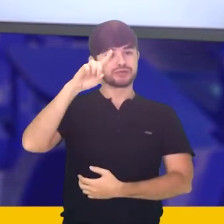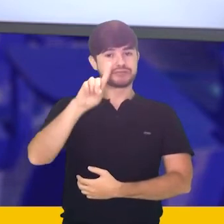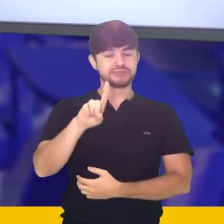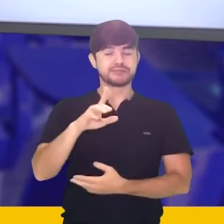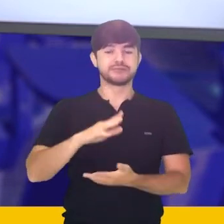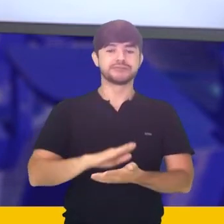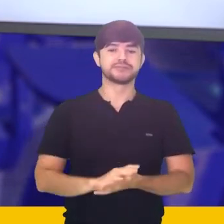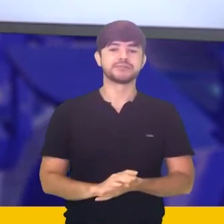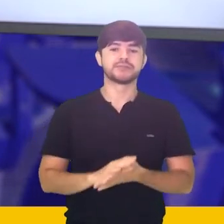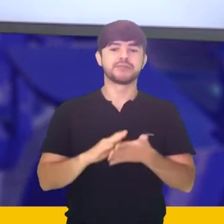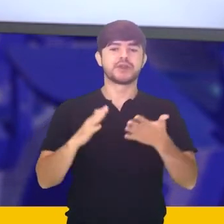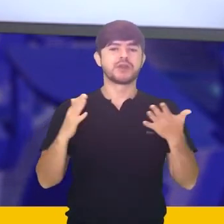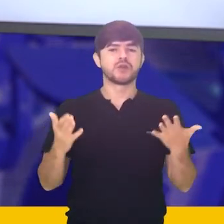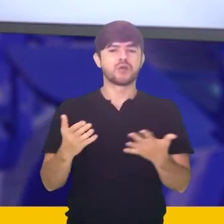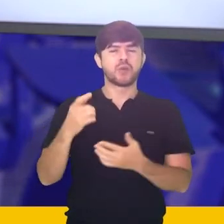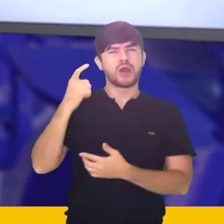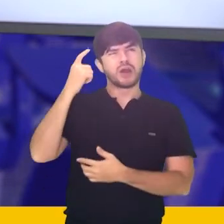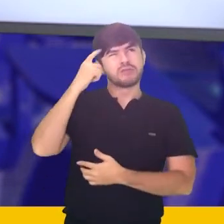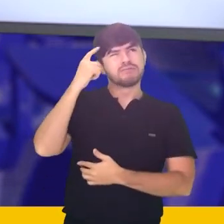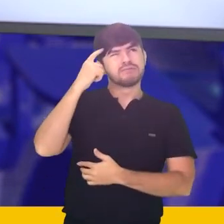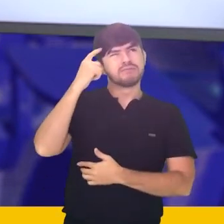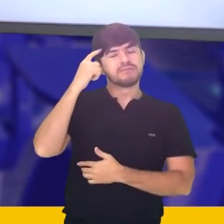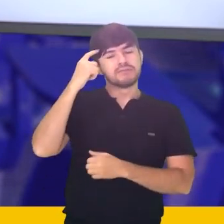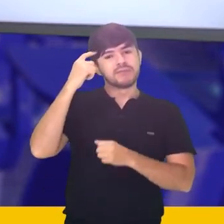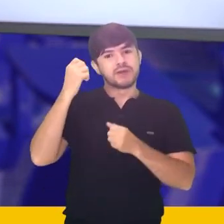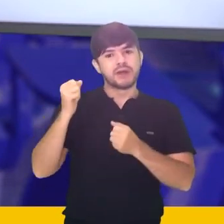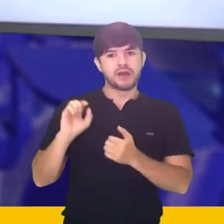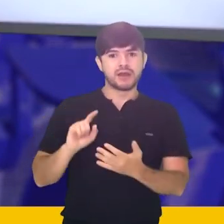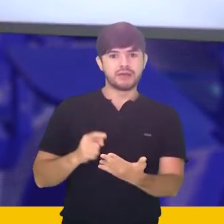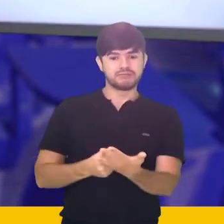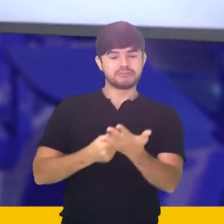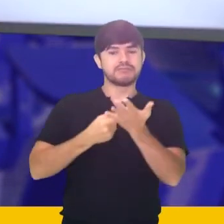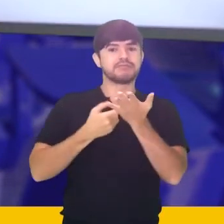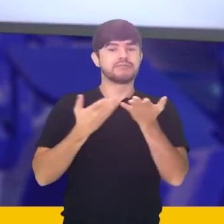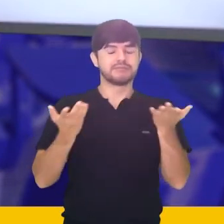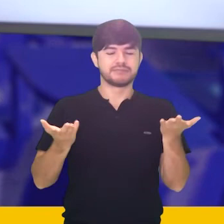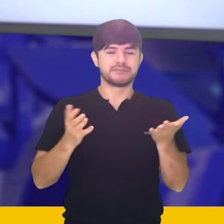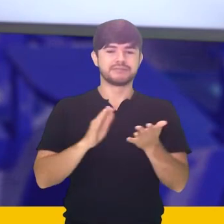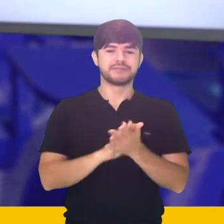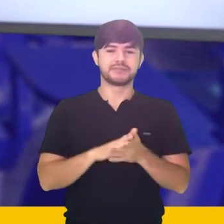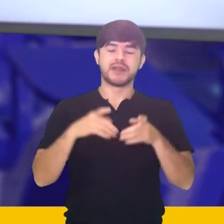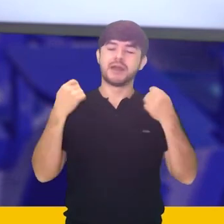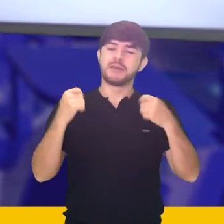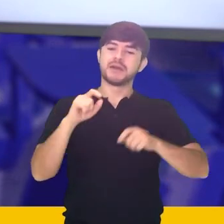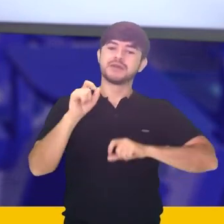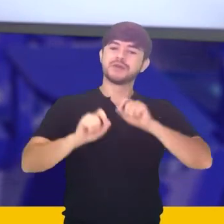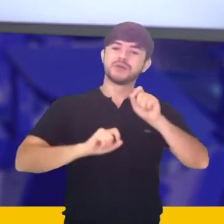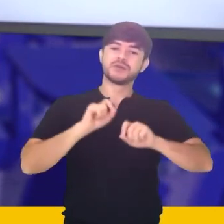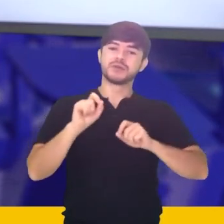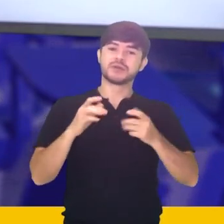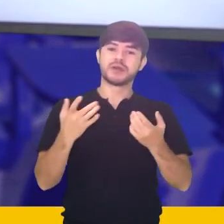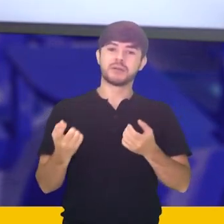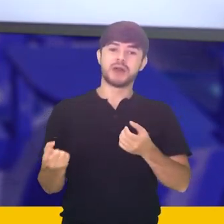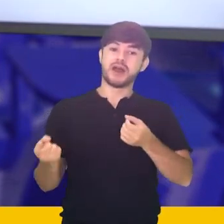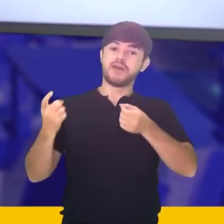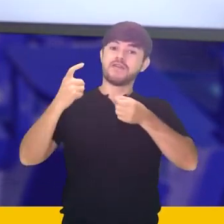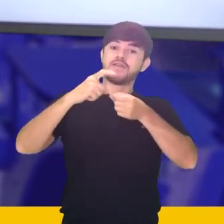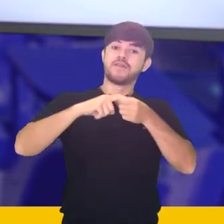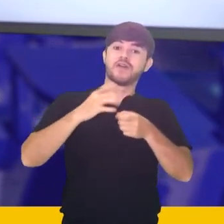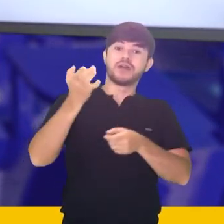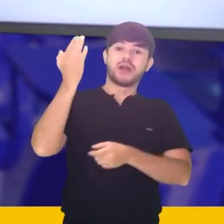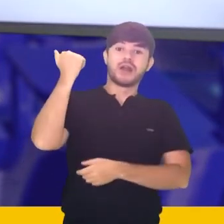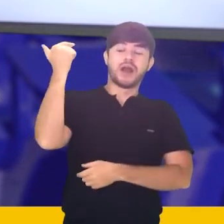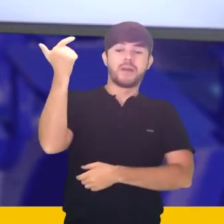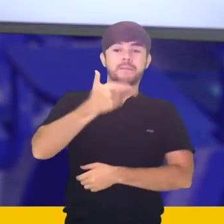né? Quais são as reflexões novas que apareceram nesse processo? Beleza? Para isso, a gente vai retornar para o